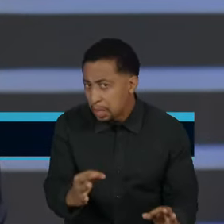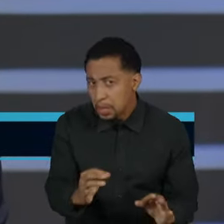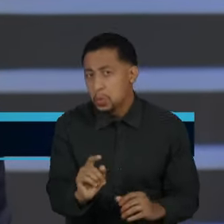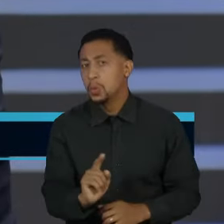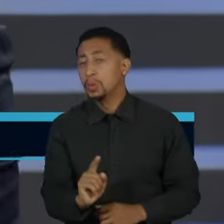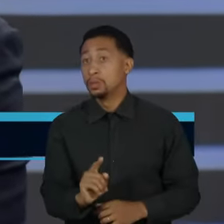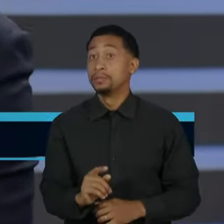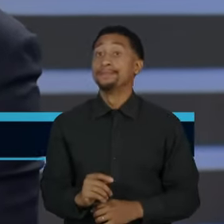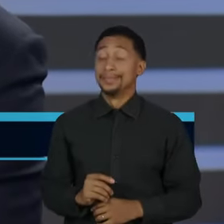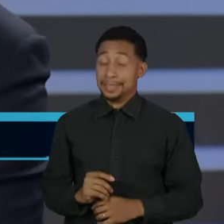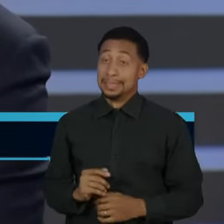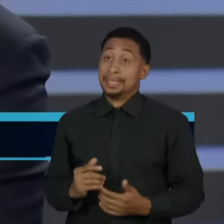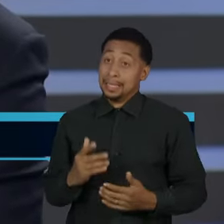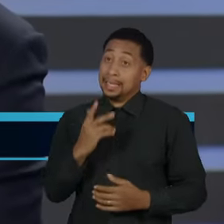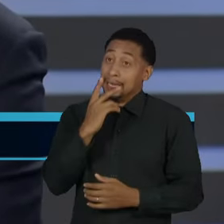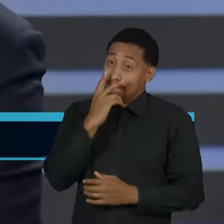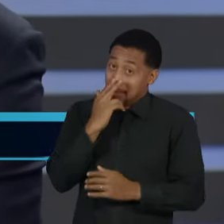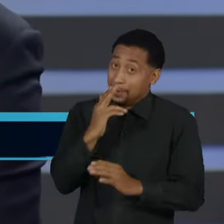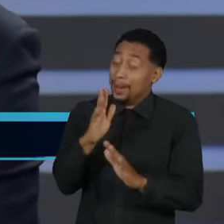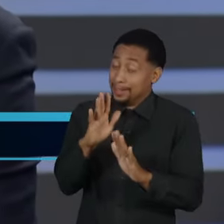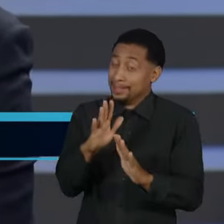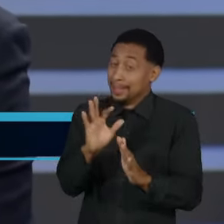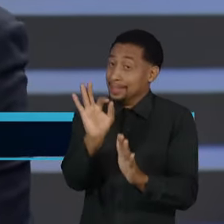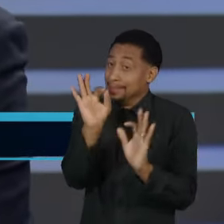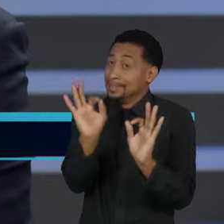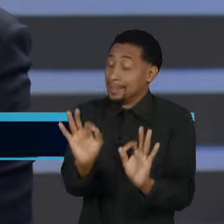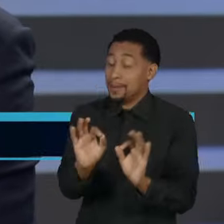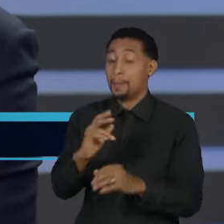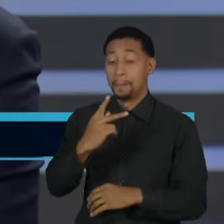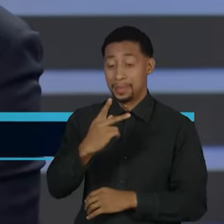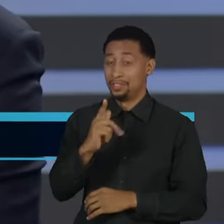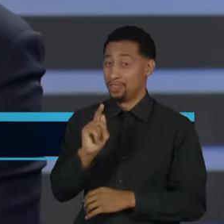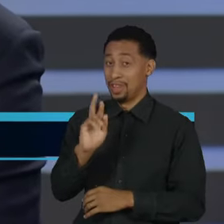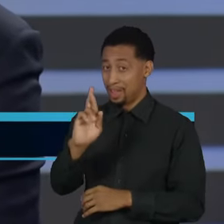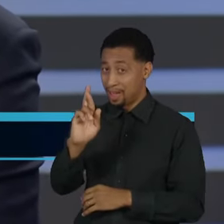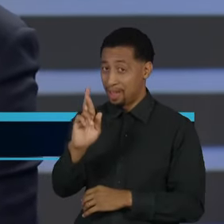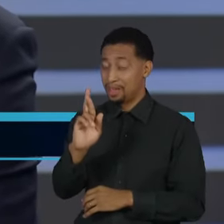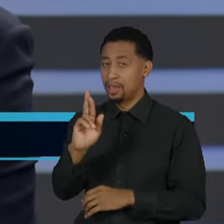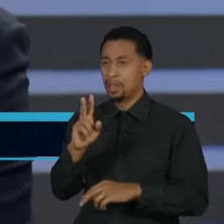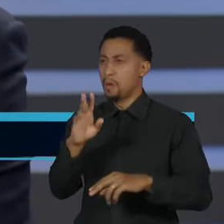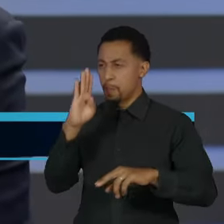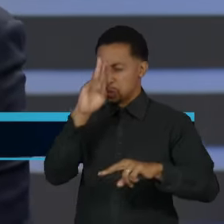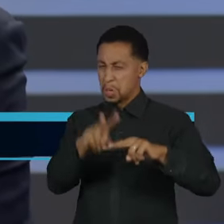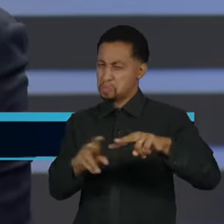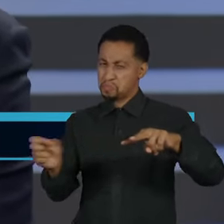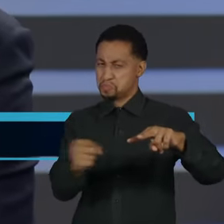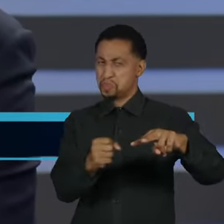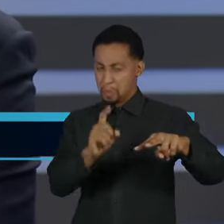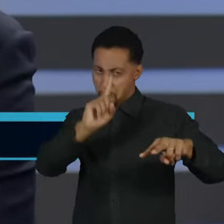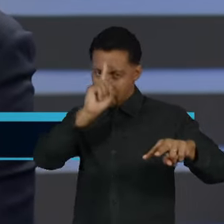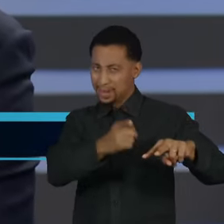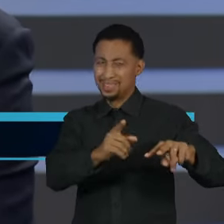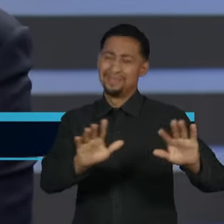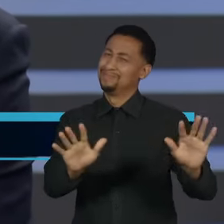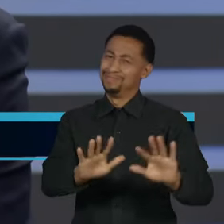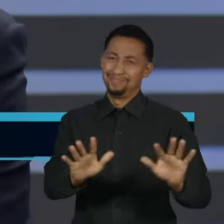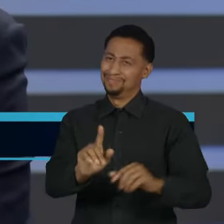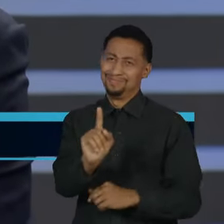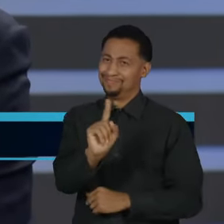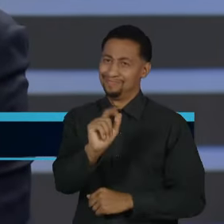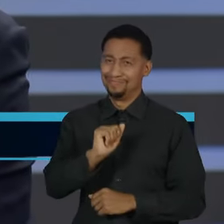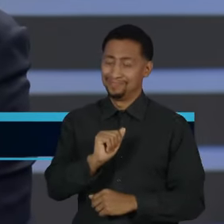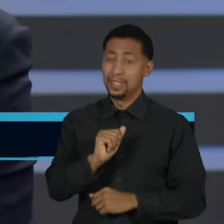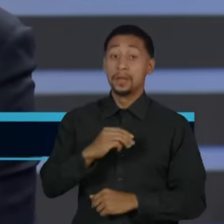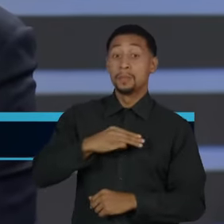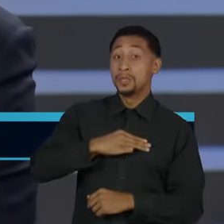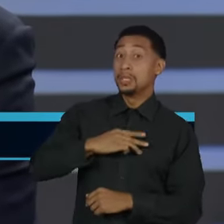acho que sim. Eu acho que se você pegar o costume, né? Não vou nem dizer jurisprudência, mas o costume nesses casos, como é que se manifesta o Ministério